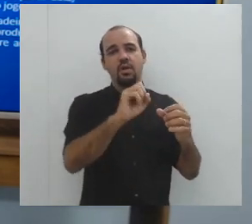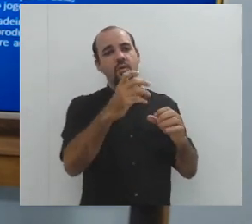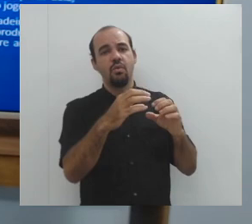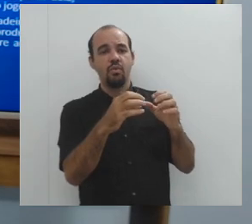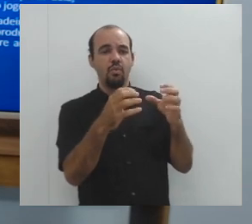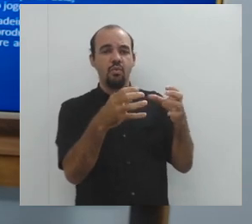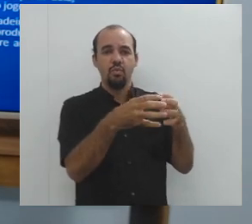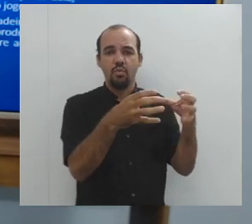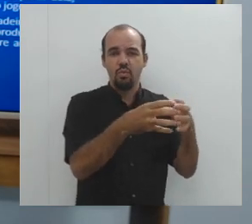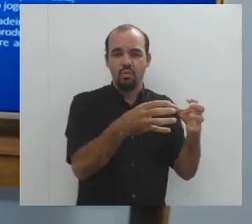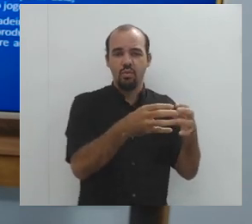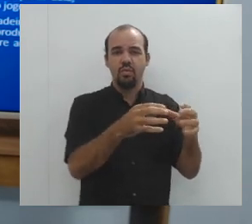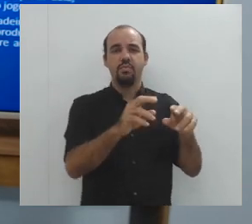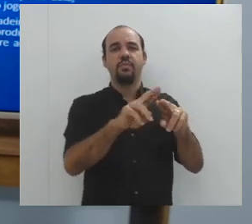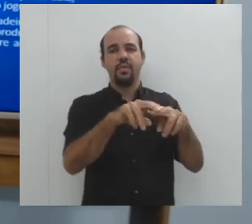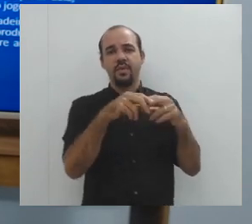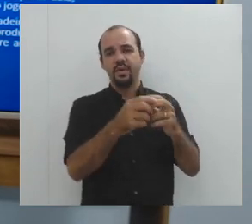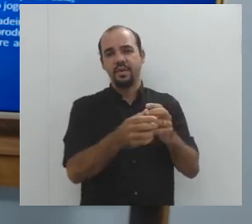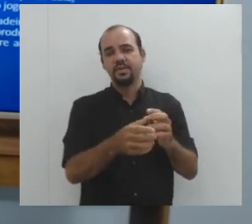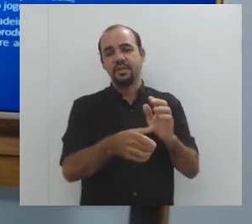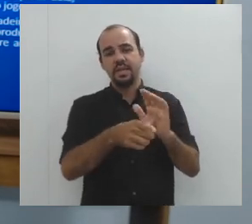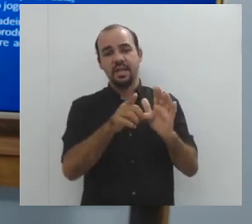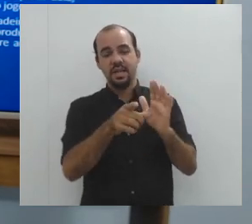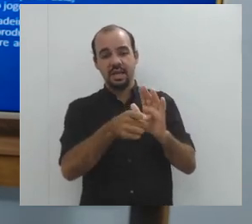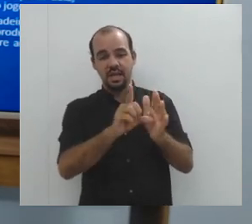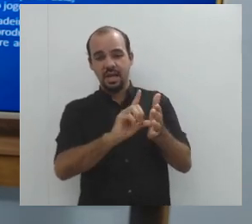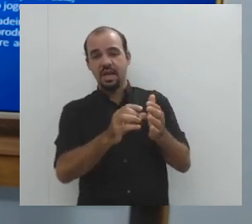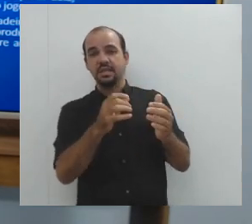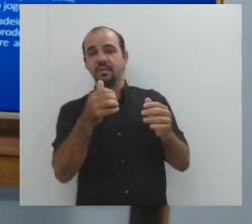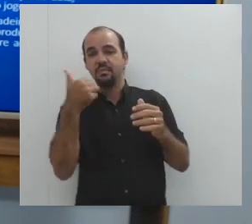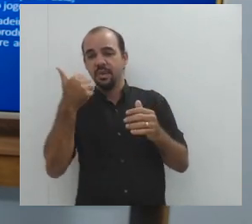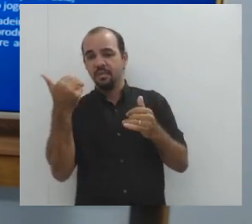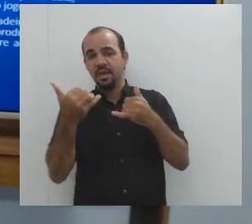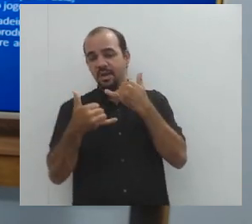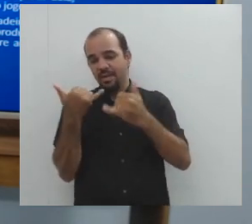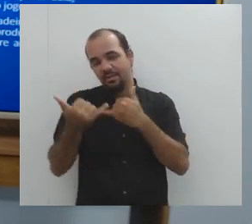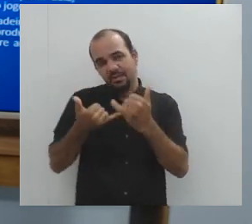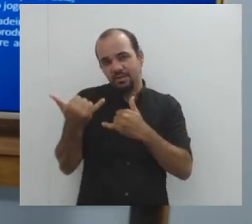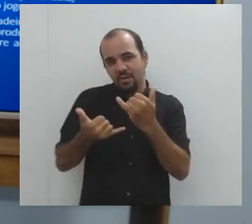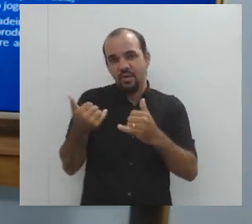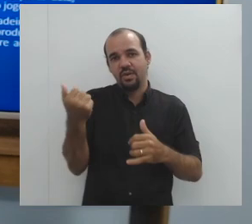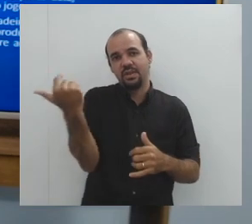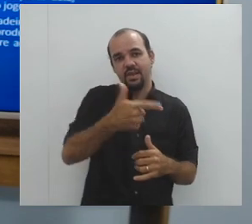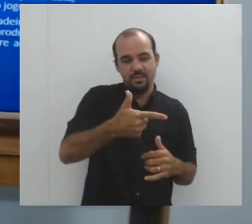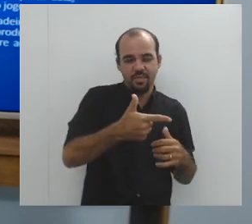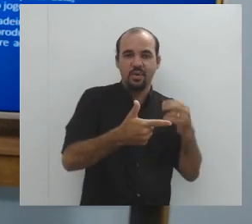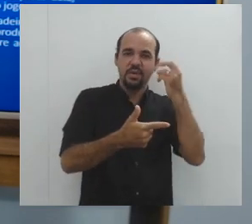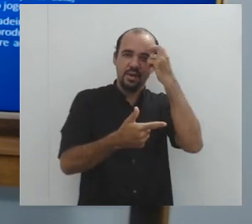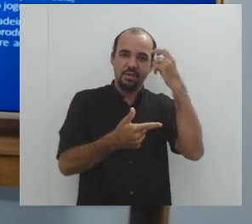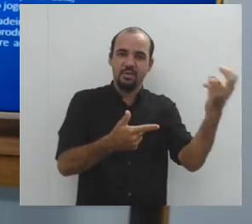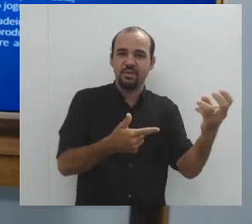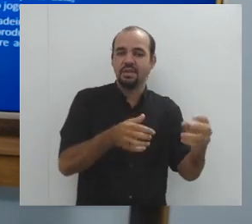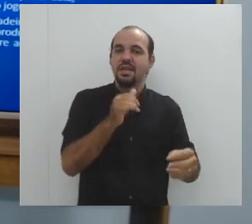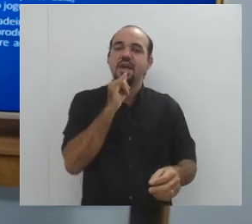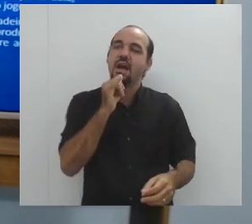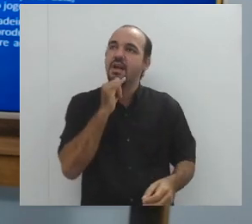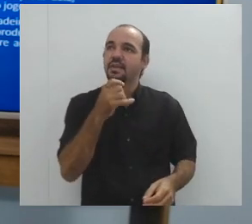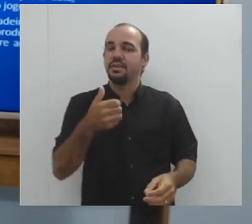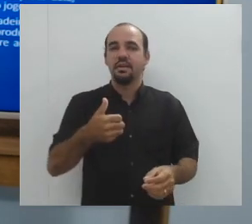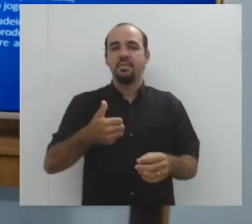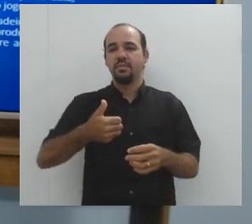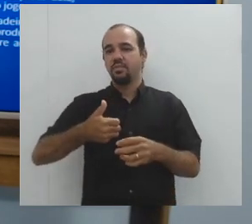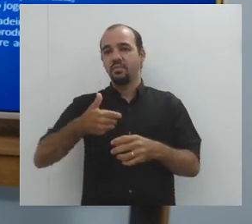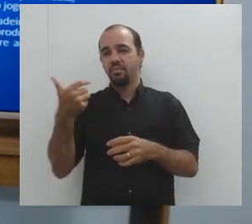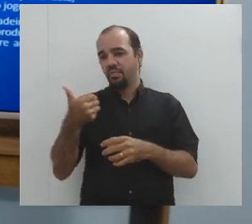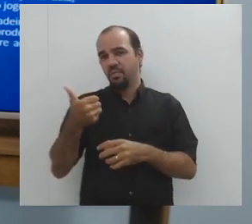antes da cultura. E quando ele cita que acontece entre os animais, por exemplo, muitas vezes uma leoa,